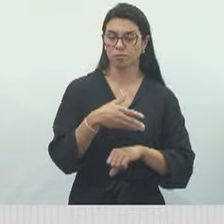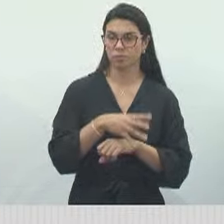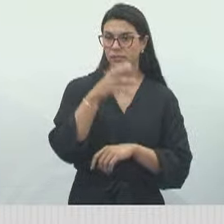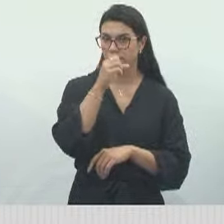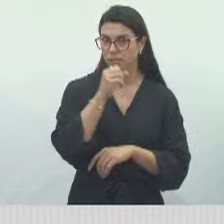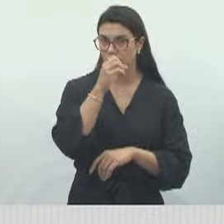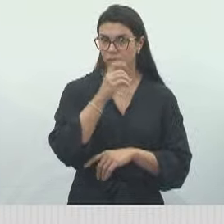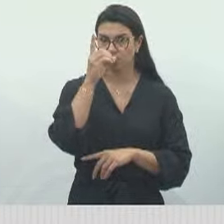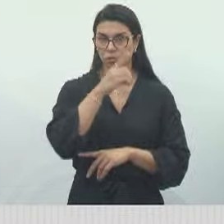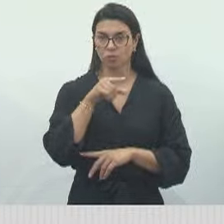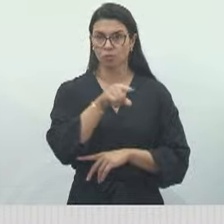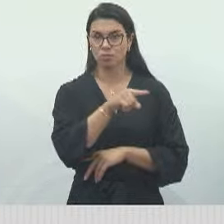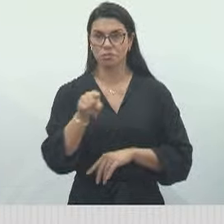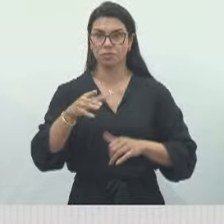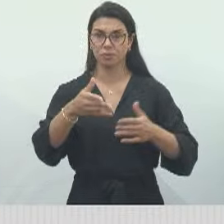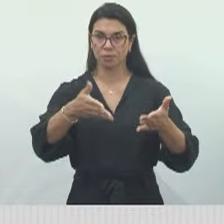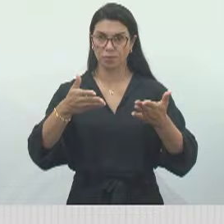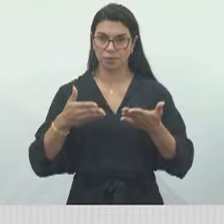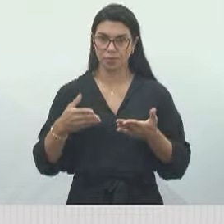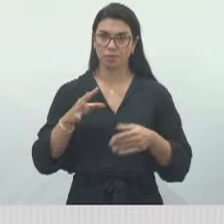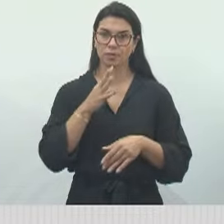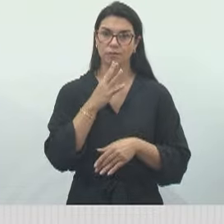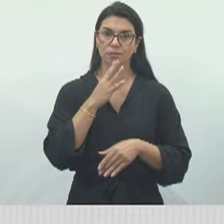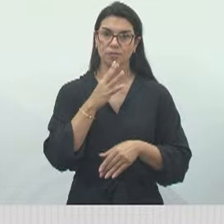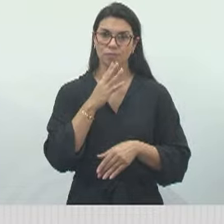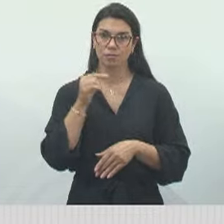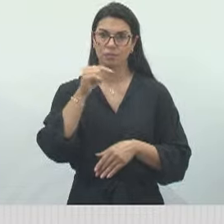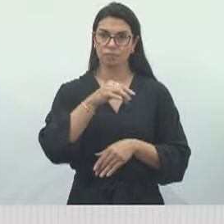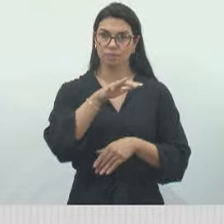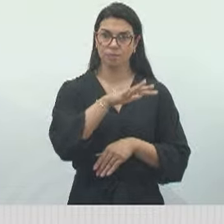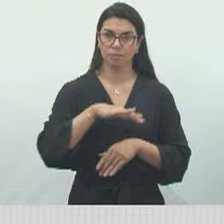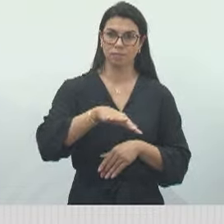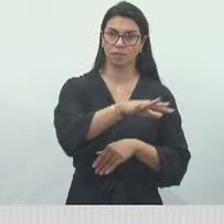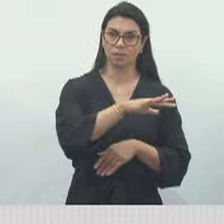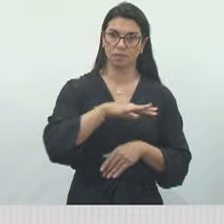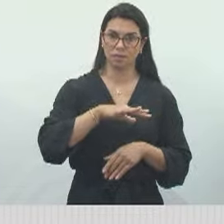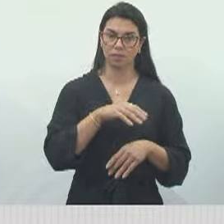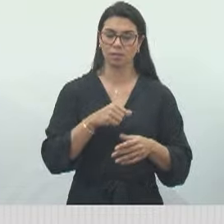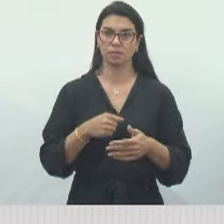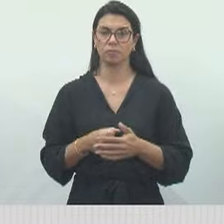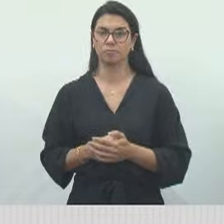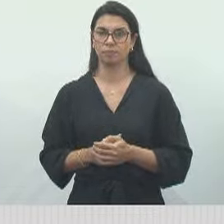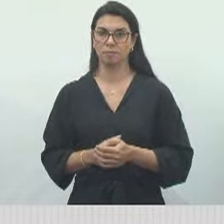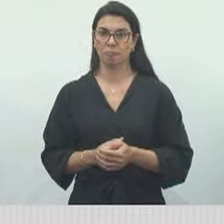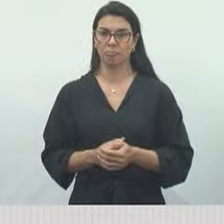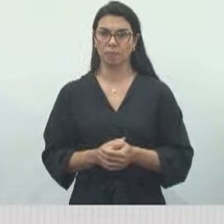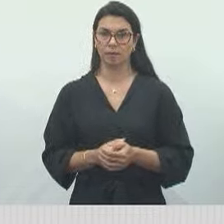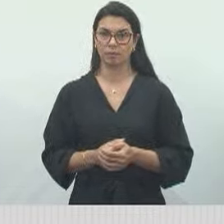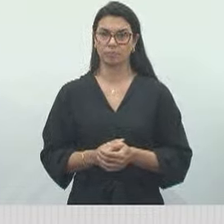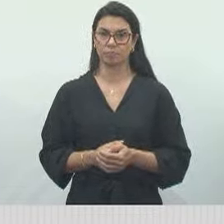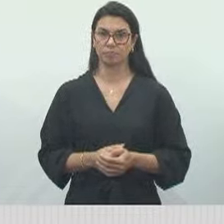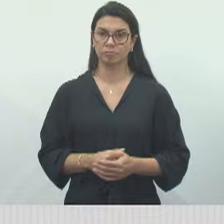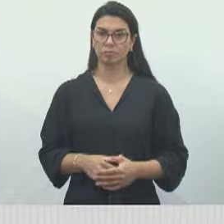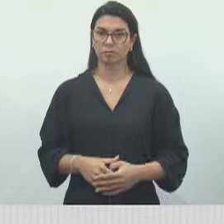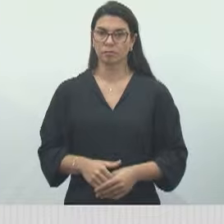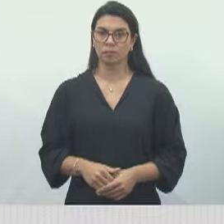está convidado a conhecer e prestigiar a Feira do Rolo.